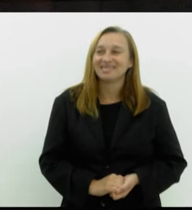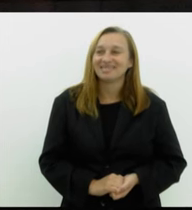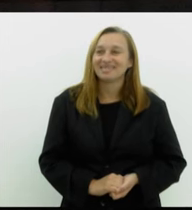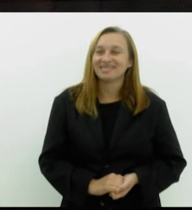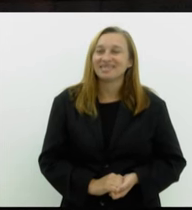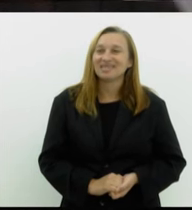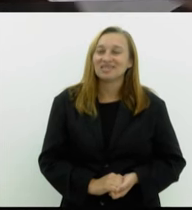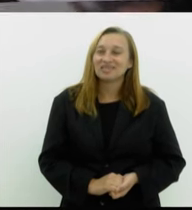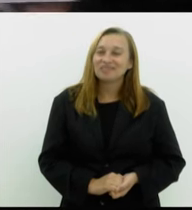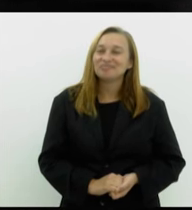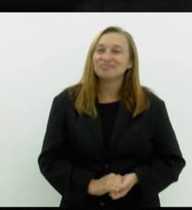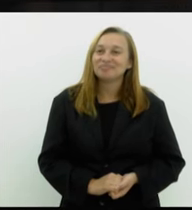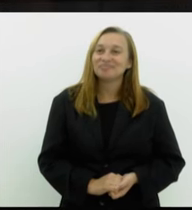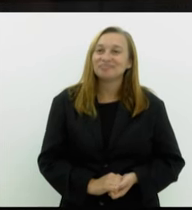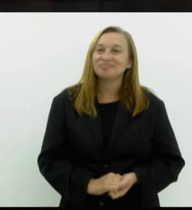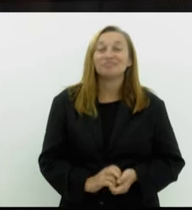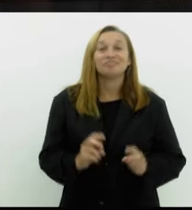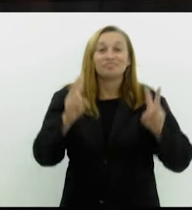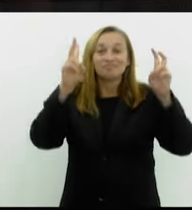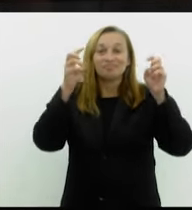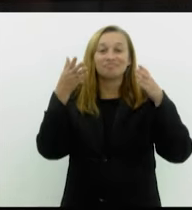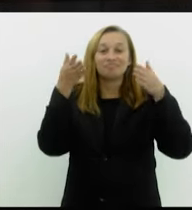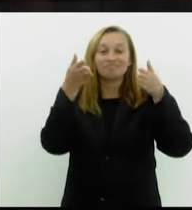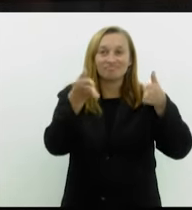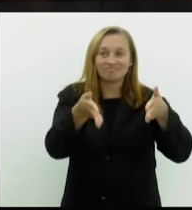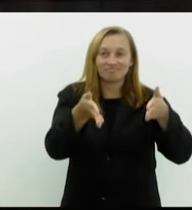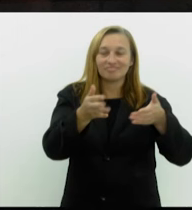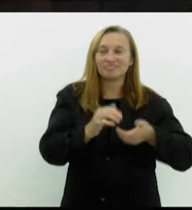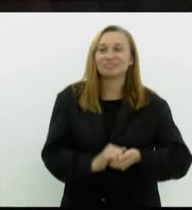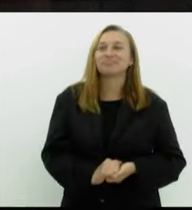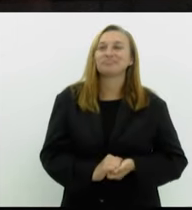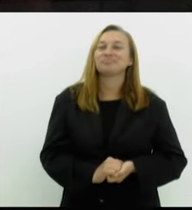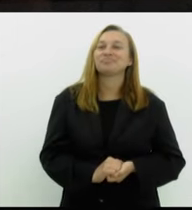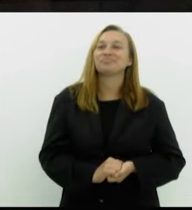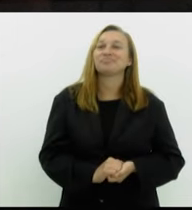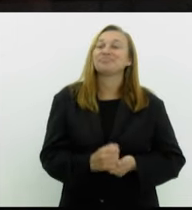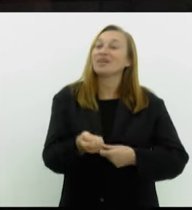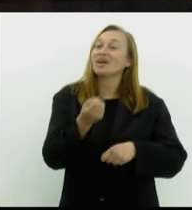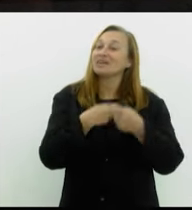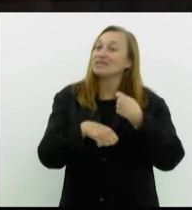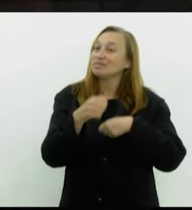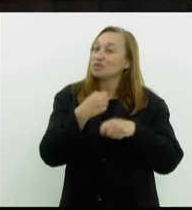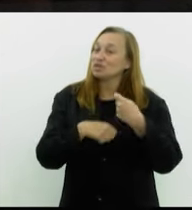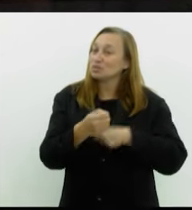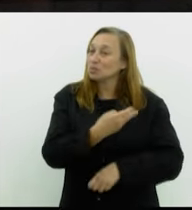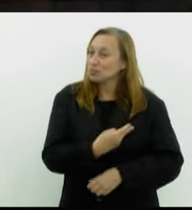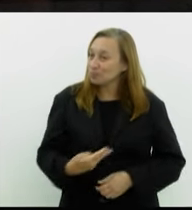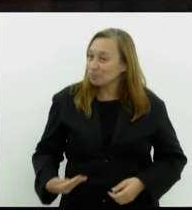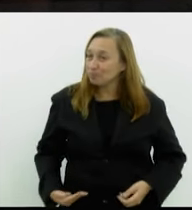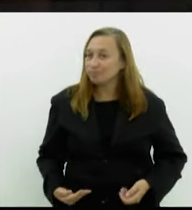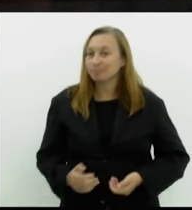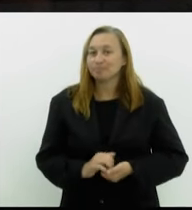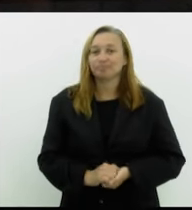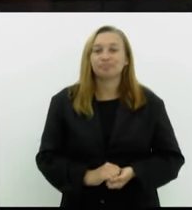da questão central da administração pública,